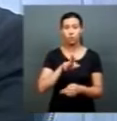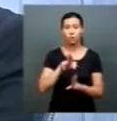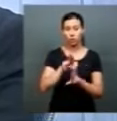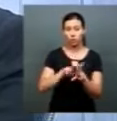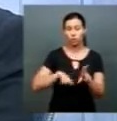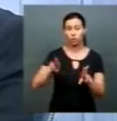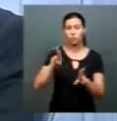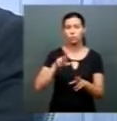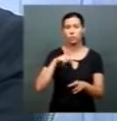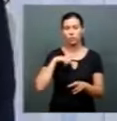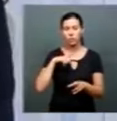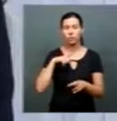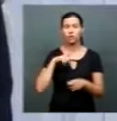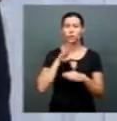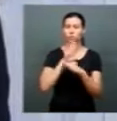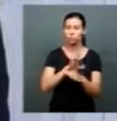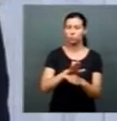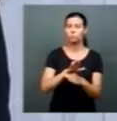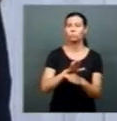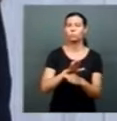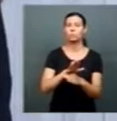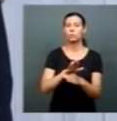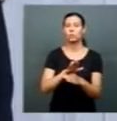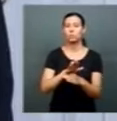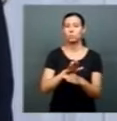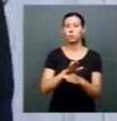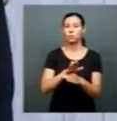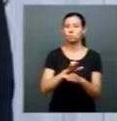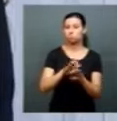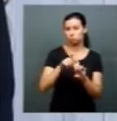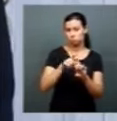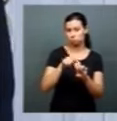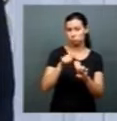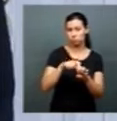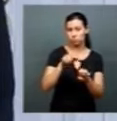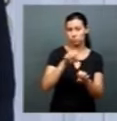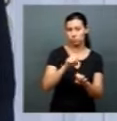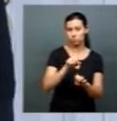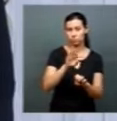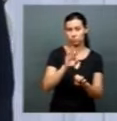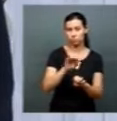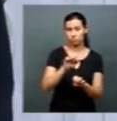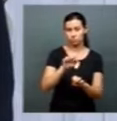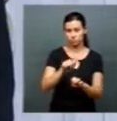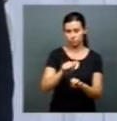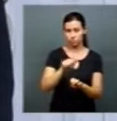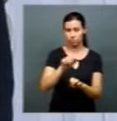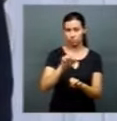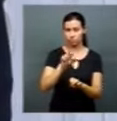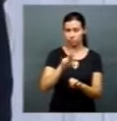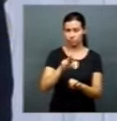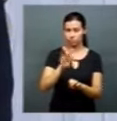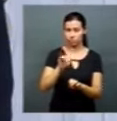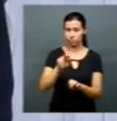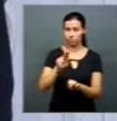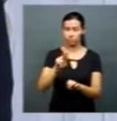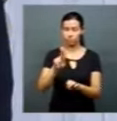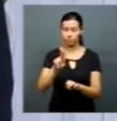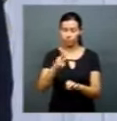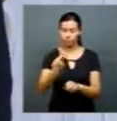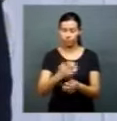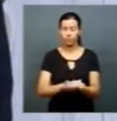para esse tipo de negócio? Sim, igual eu falo, dentro da UFO hoje a gente tem o CIAEM, que é a incubadora de empresas